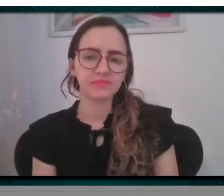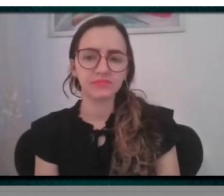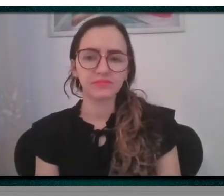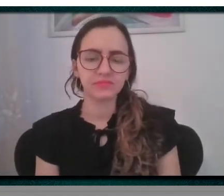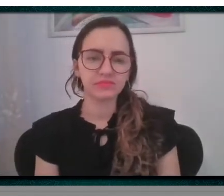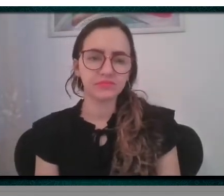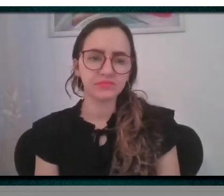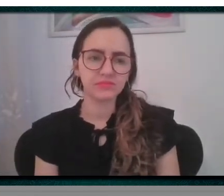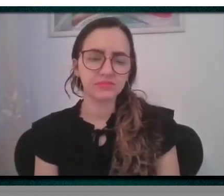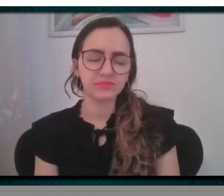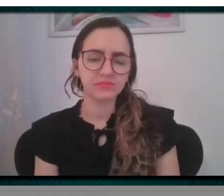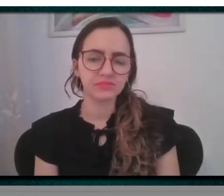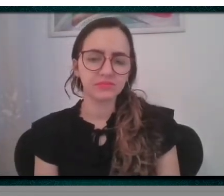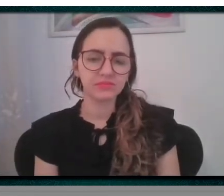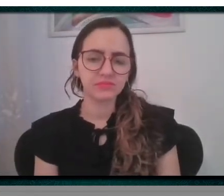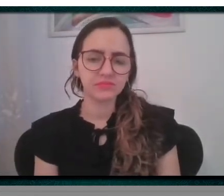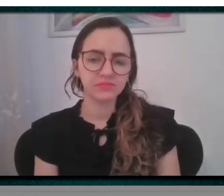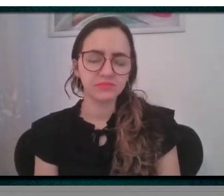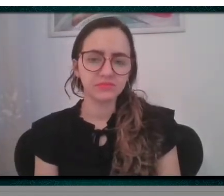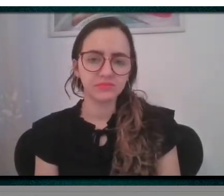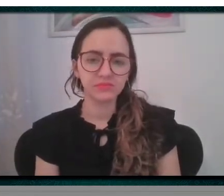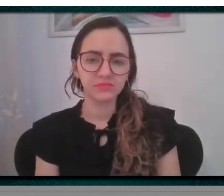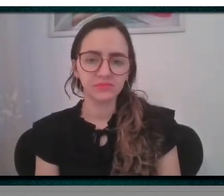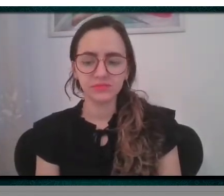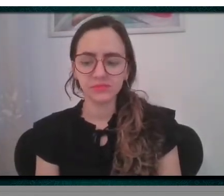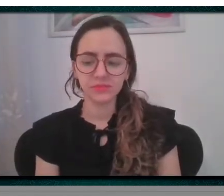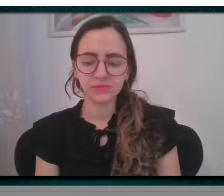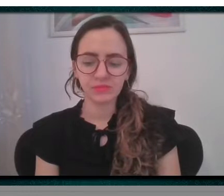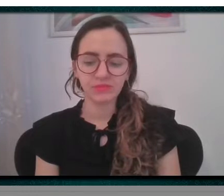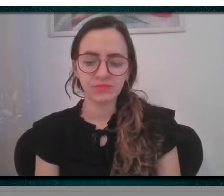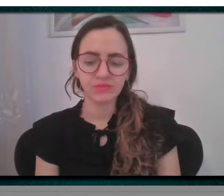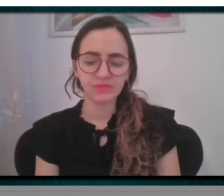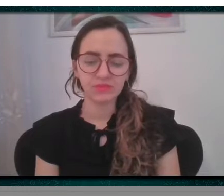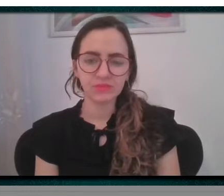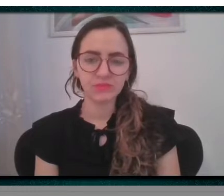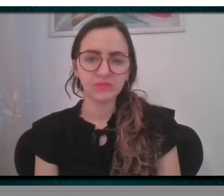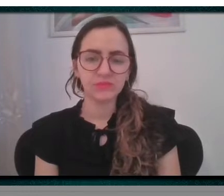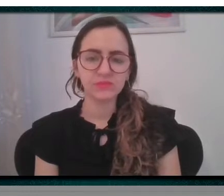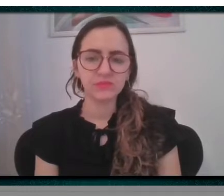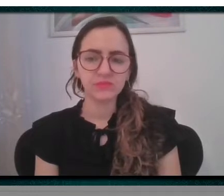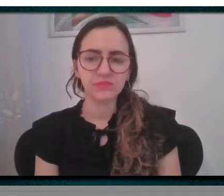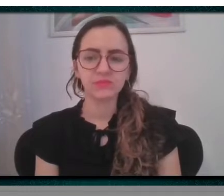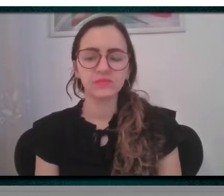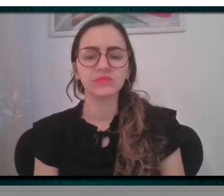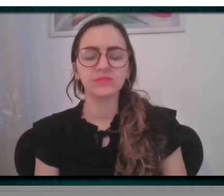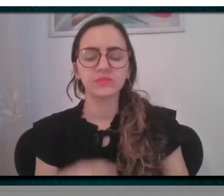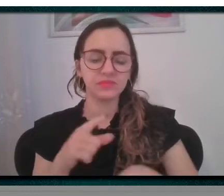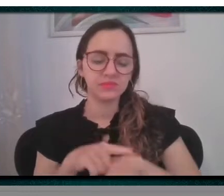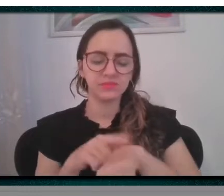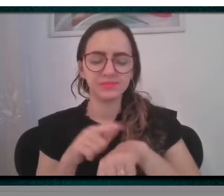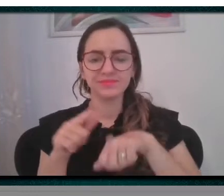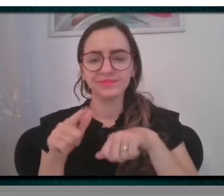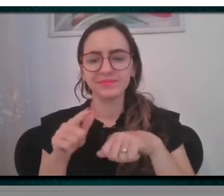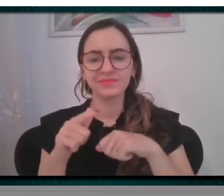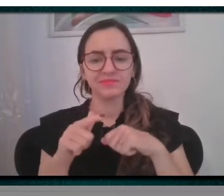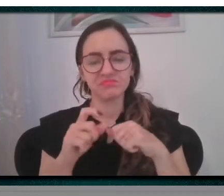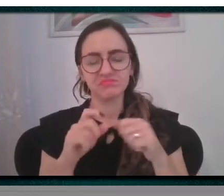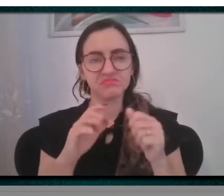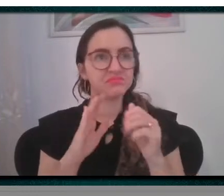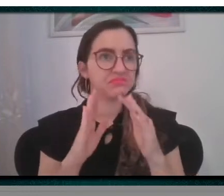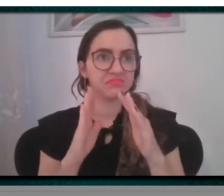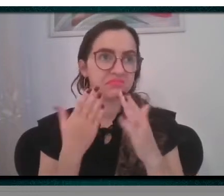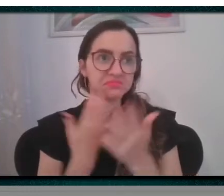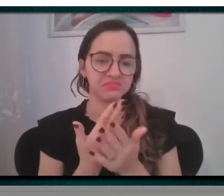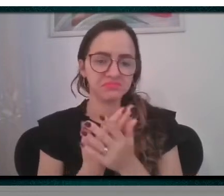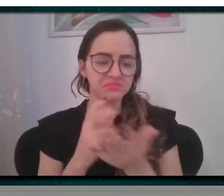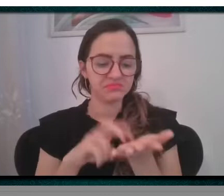dizer, se você conseguir trabalhar fora do horário de estudo, mas se você não conseguir trabalhar fora do horário de estudo, tipo assim, eu tenho vários alunos